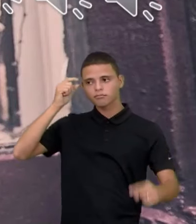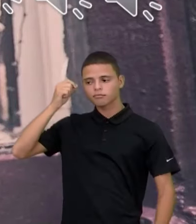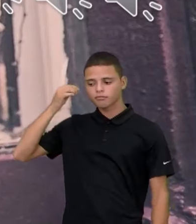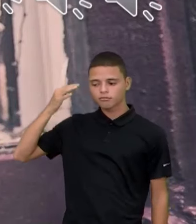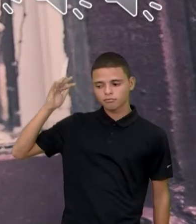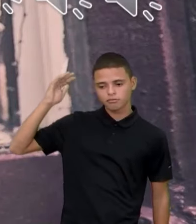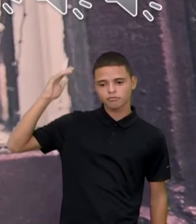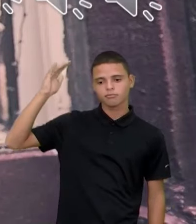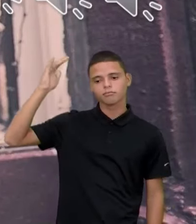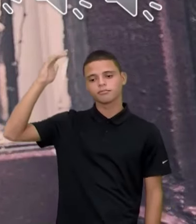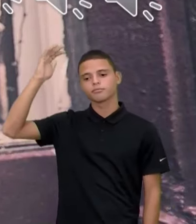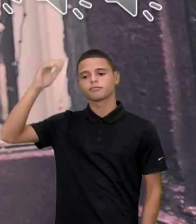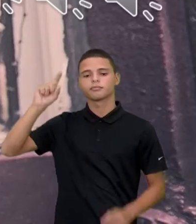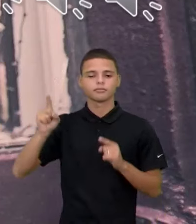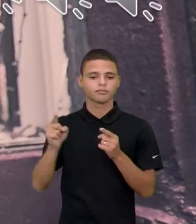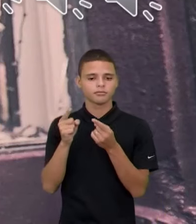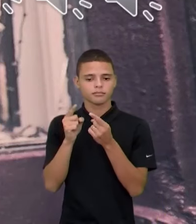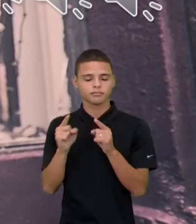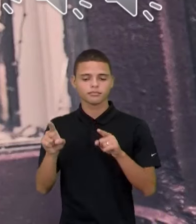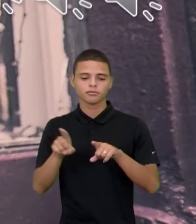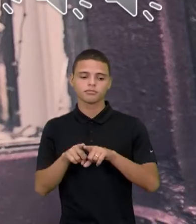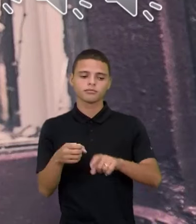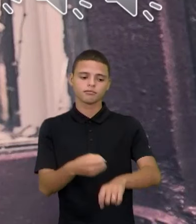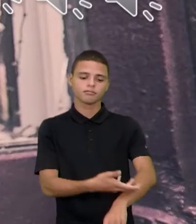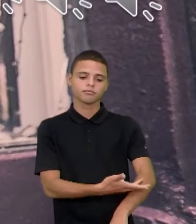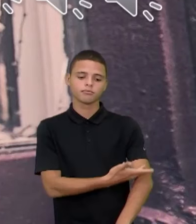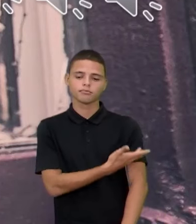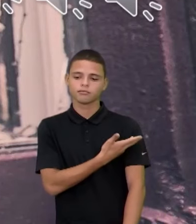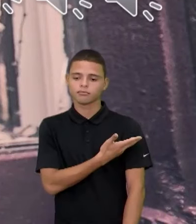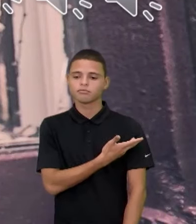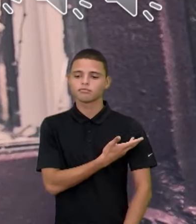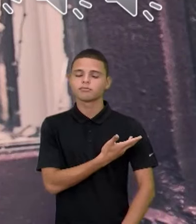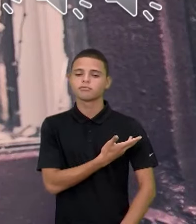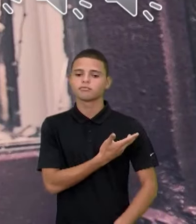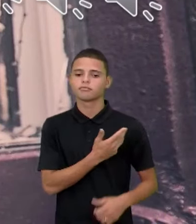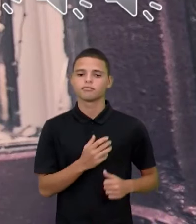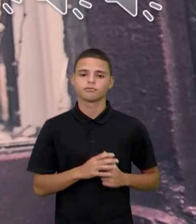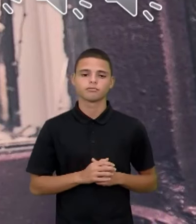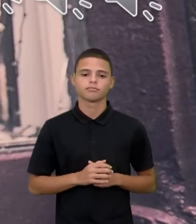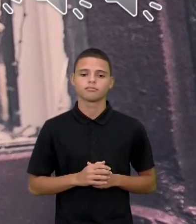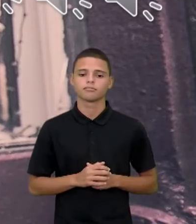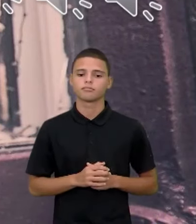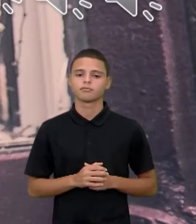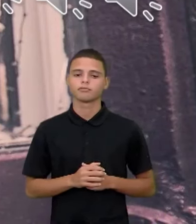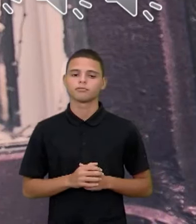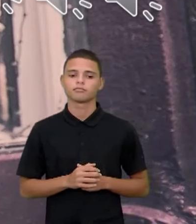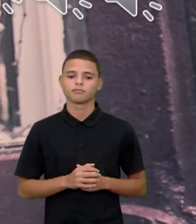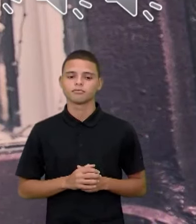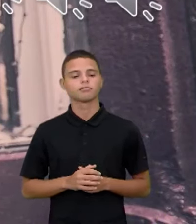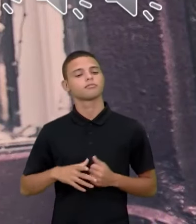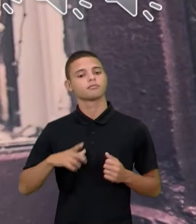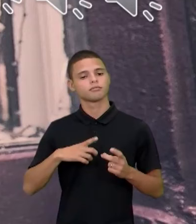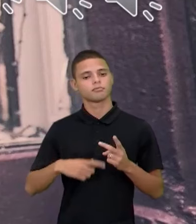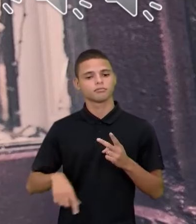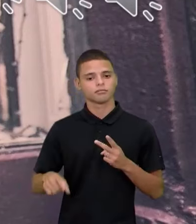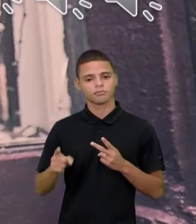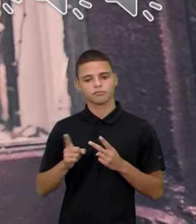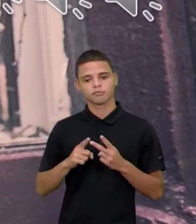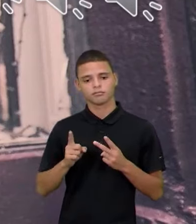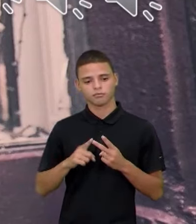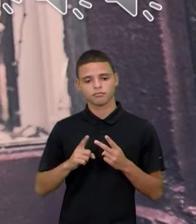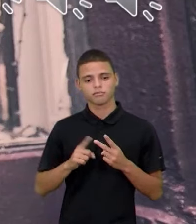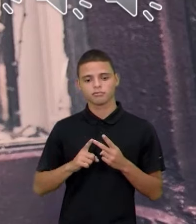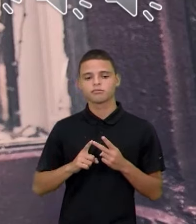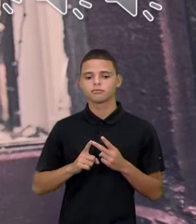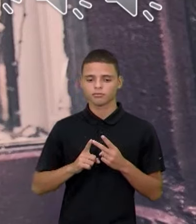a música fluir também, e as emoções vão fluindo tudo junto na mesma direção. Nós temos o swing, que